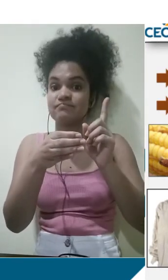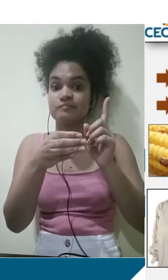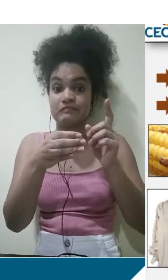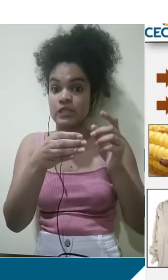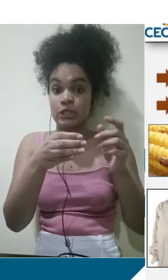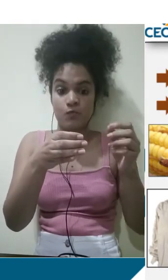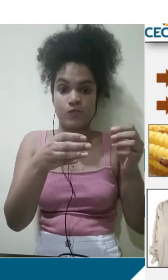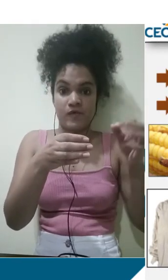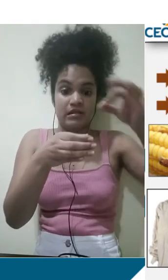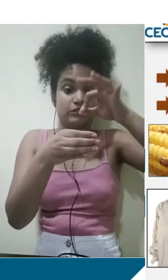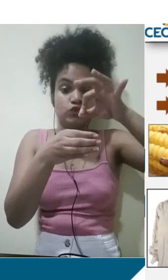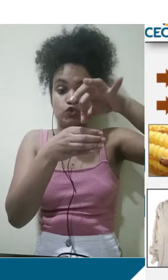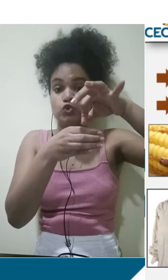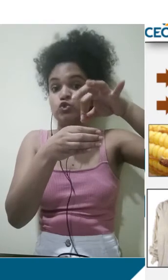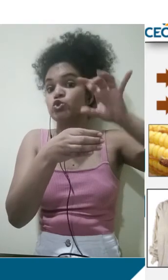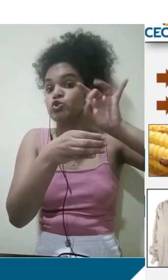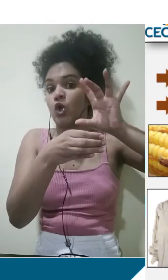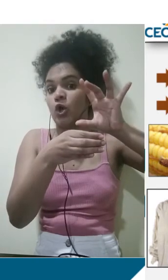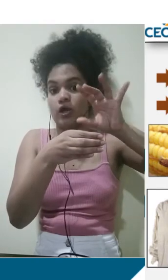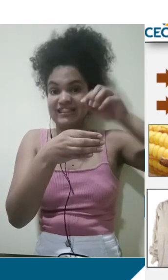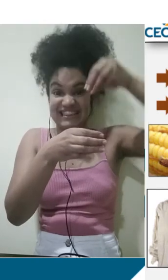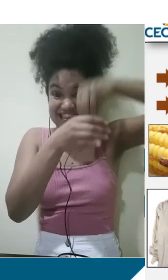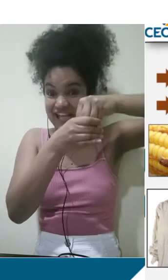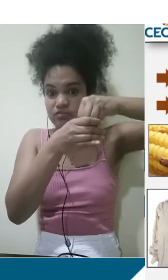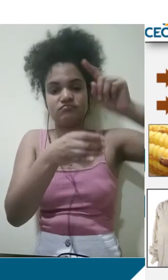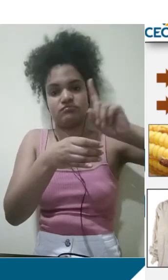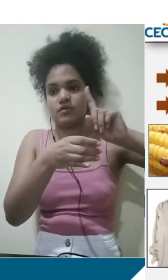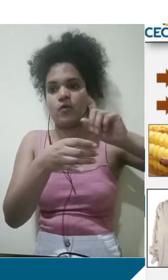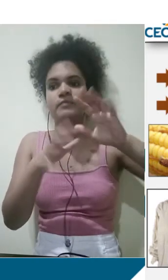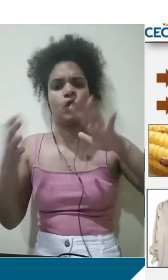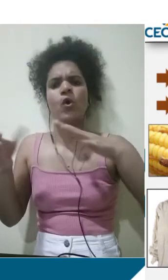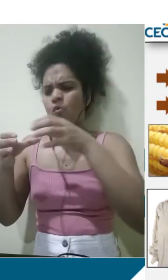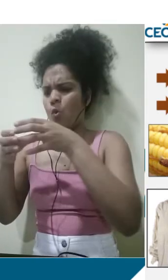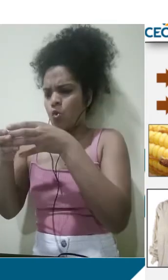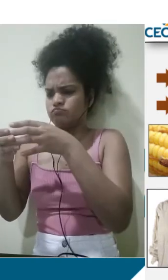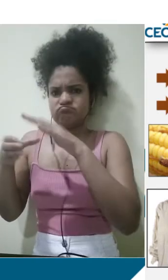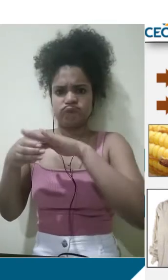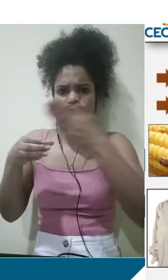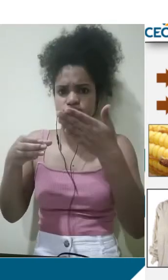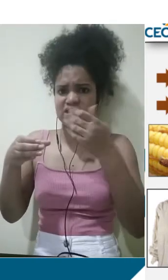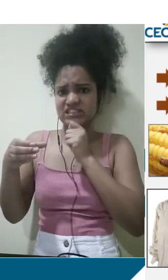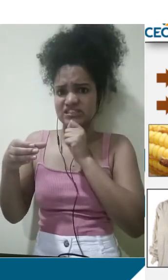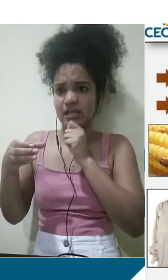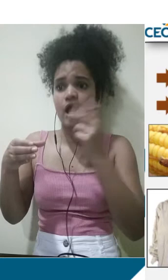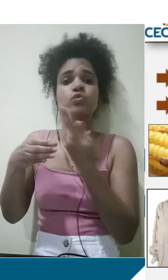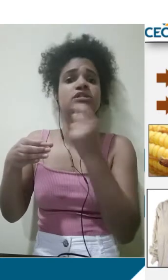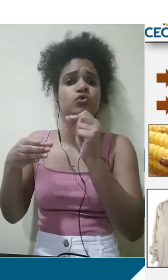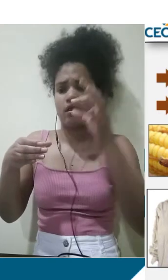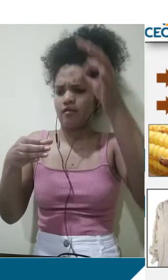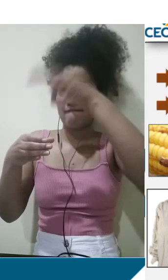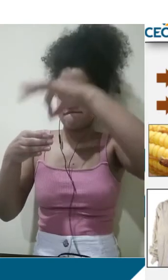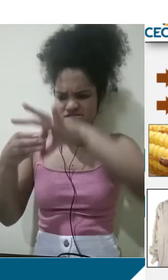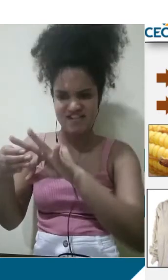das moscas até a carne. O resultado é que nos frascos abertos, após alguns dias, ocorria a presença de larvas